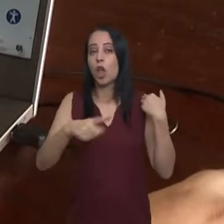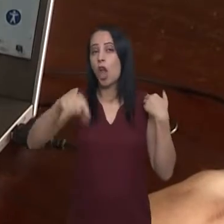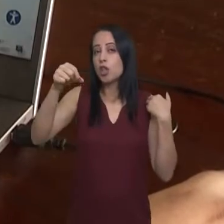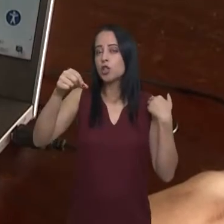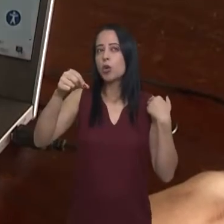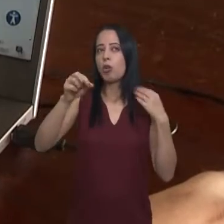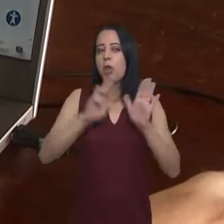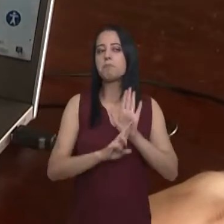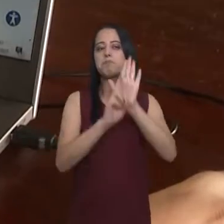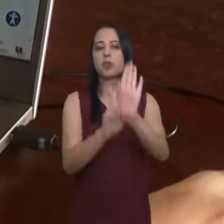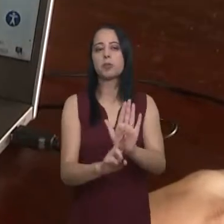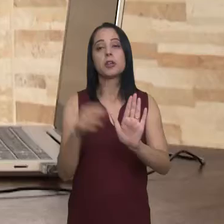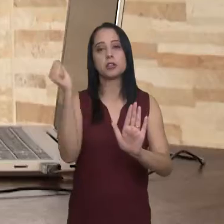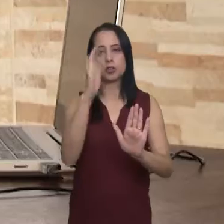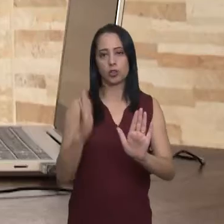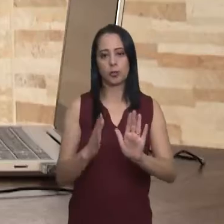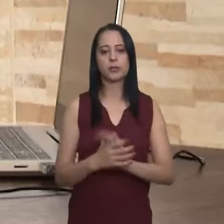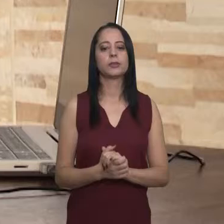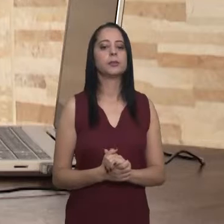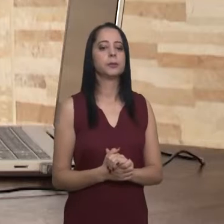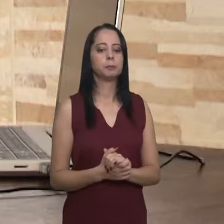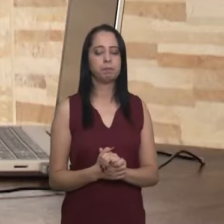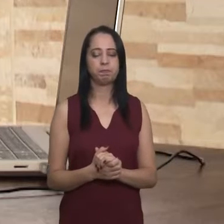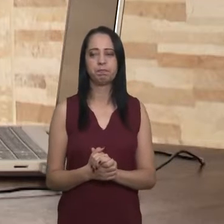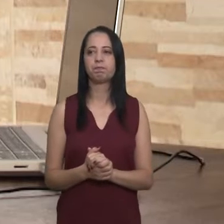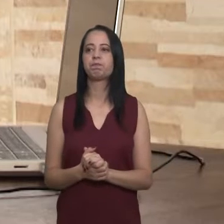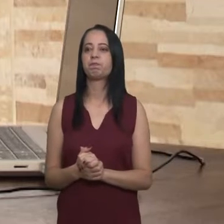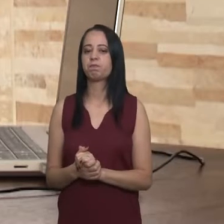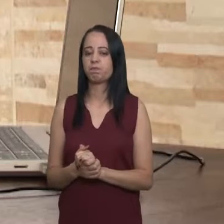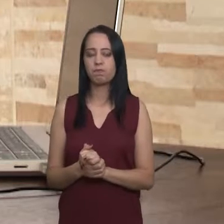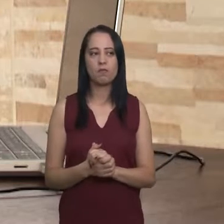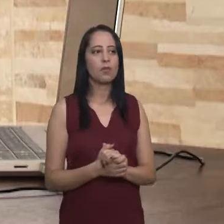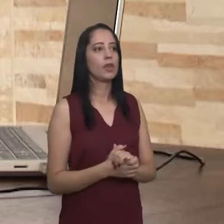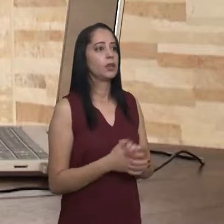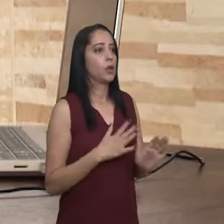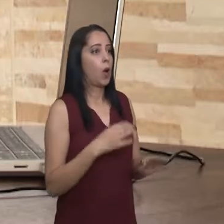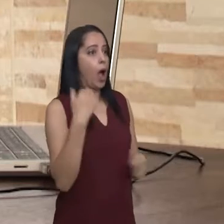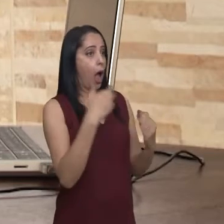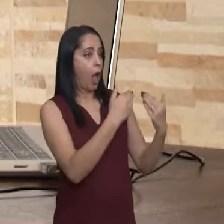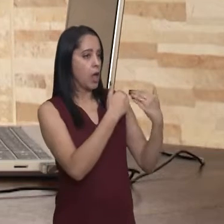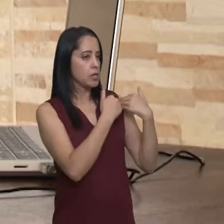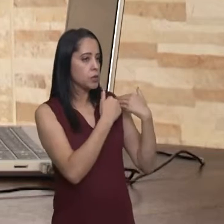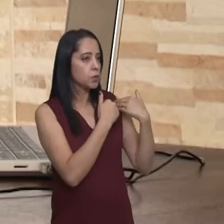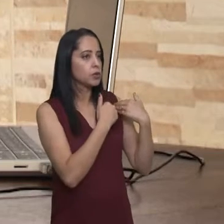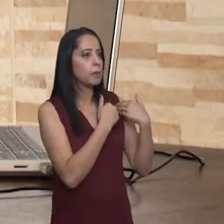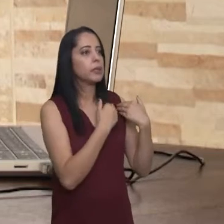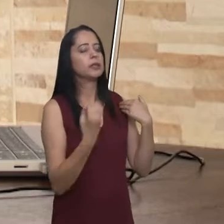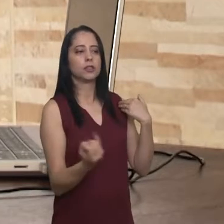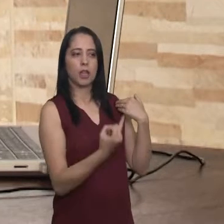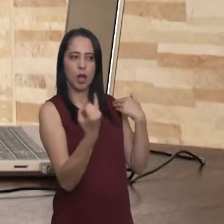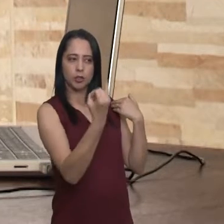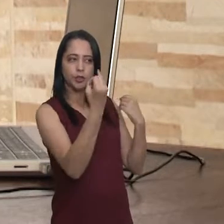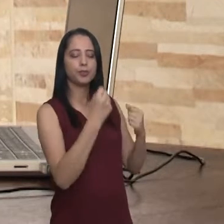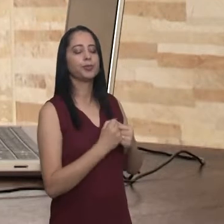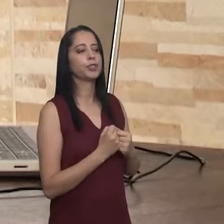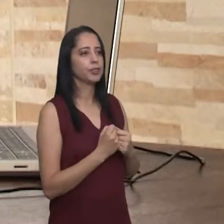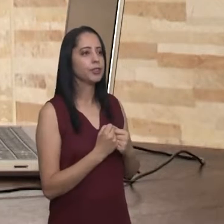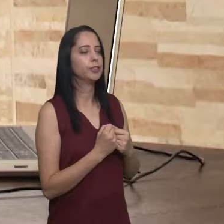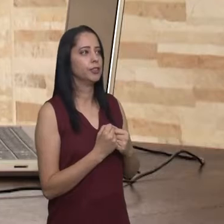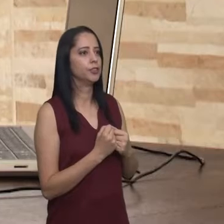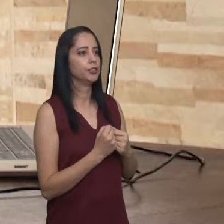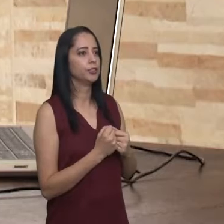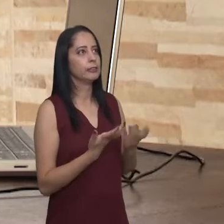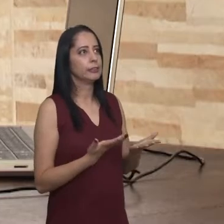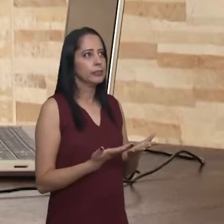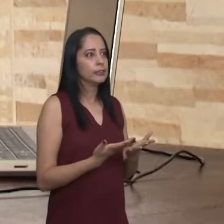escolher os representantes para o país. Eu acho uma responsabilidade muito grande, porque desde já a gente tem que ter essa responsabilidade. E